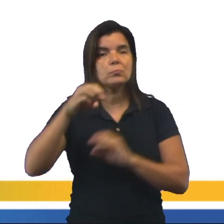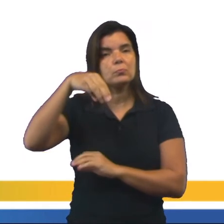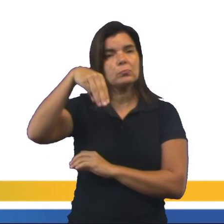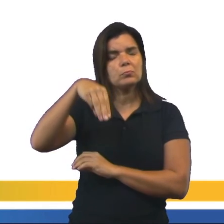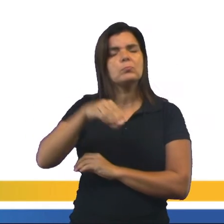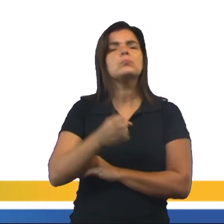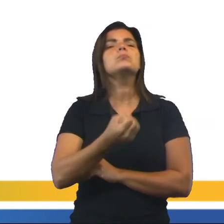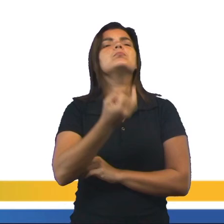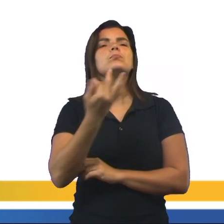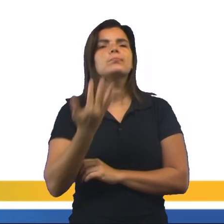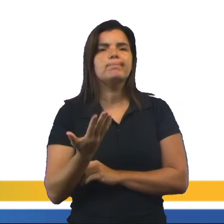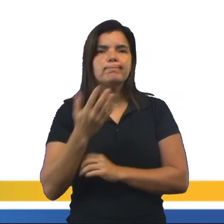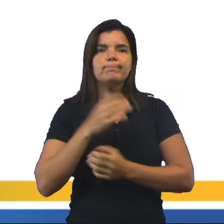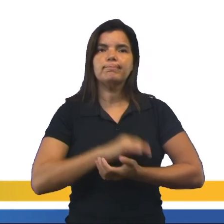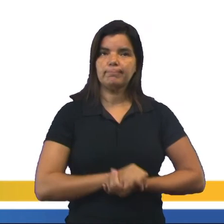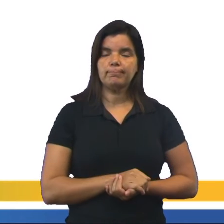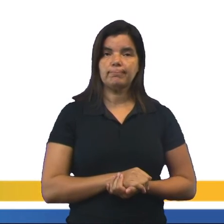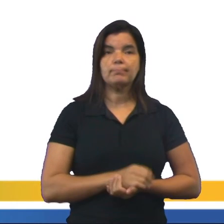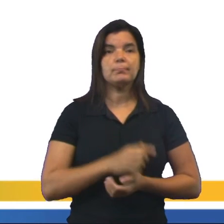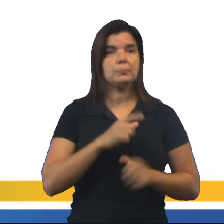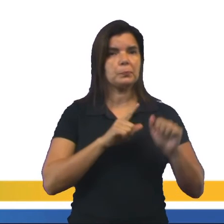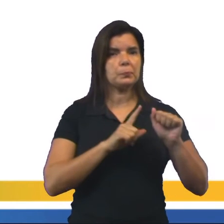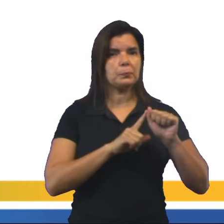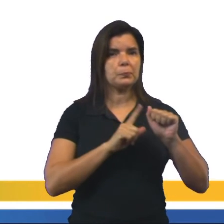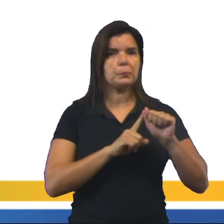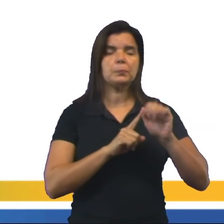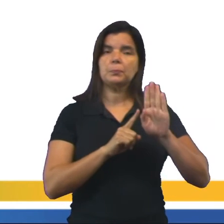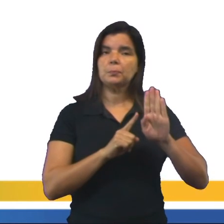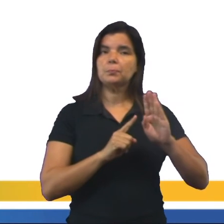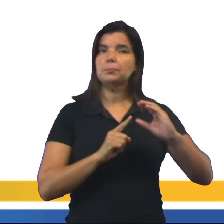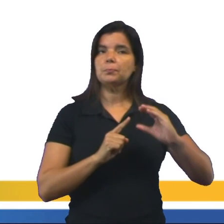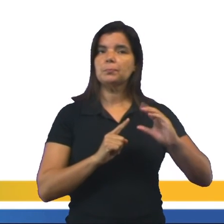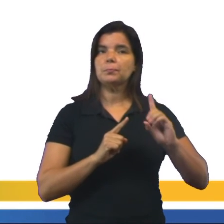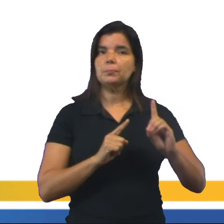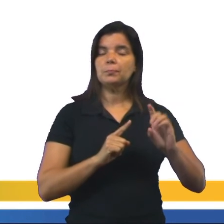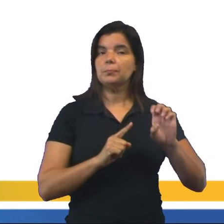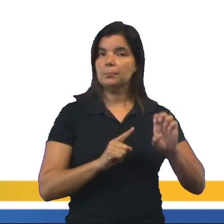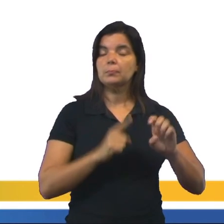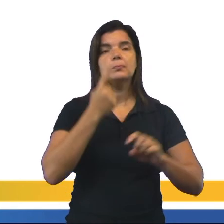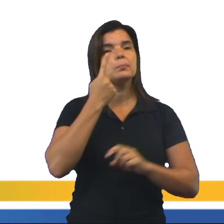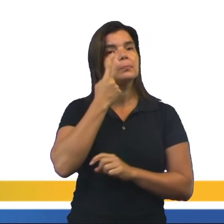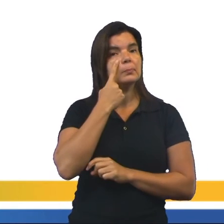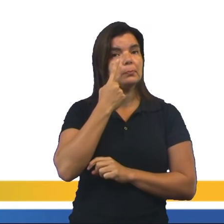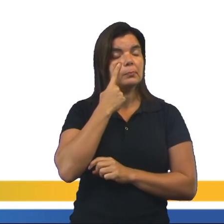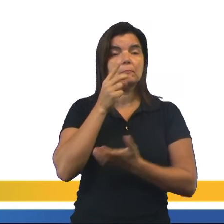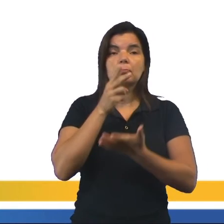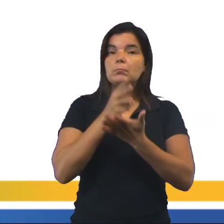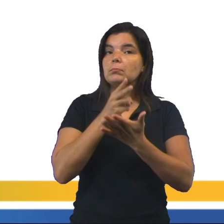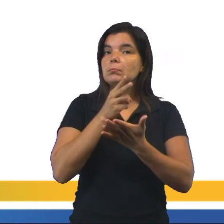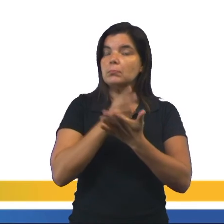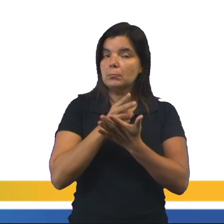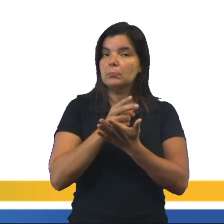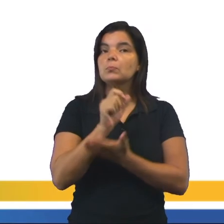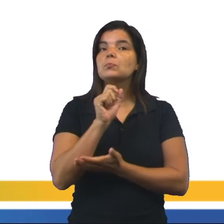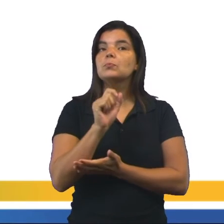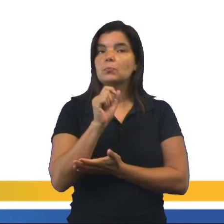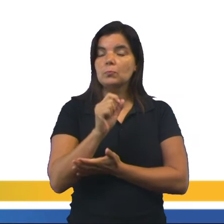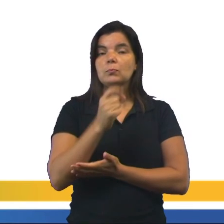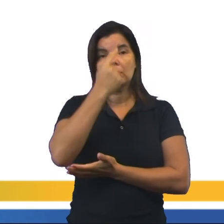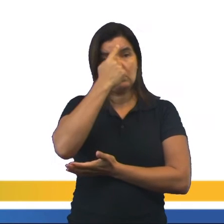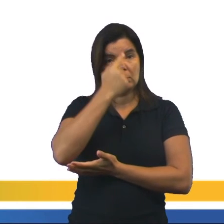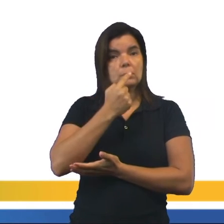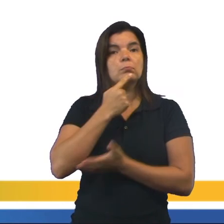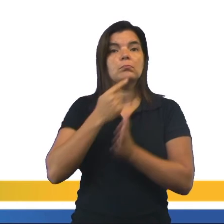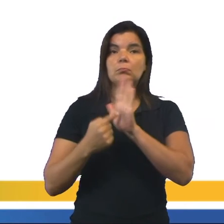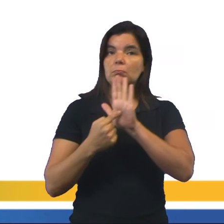é de quanto? Nós temos aí 5 alternativas, mas nós temos que observar sempre, tá, o